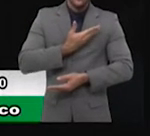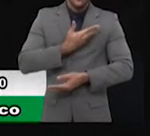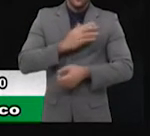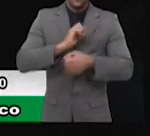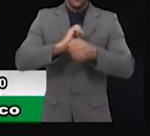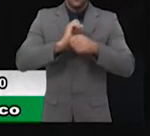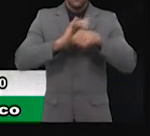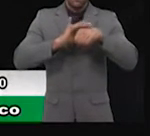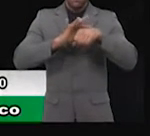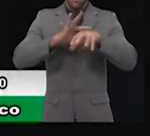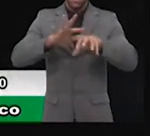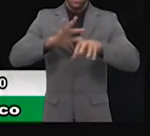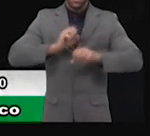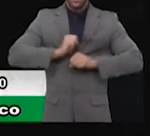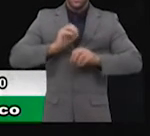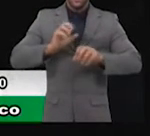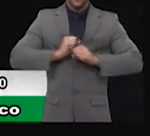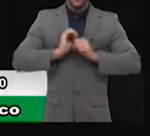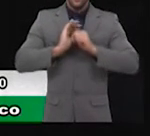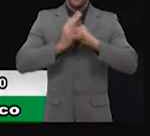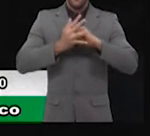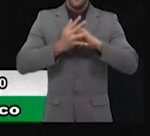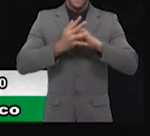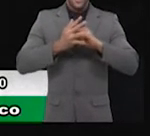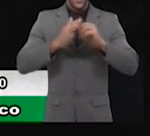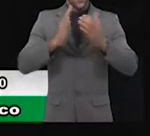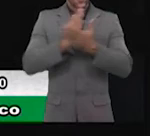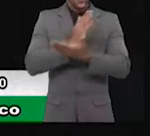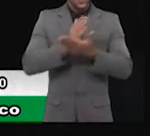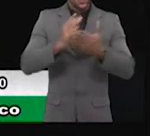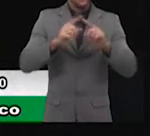contagiados com essa doença, funcionários aqui da casa,